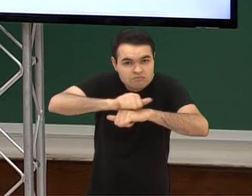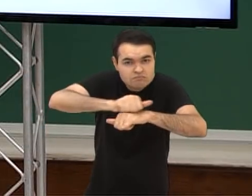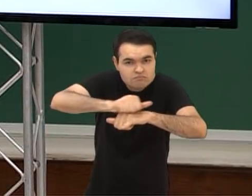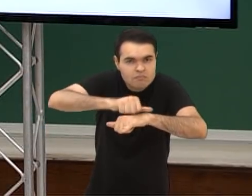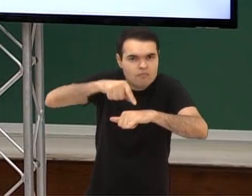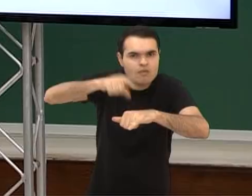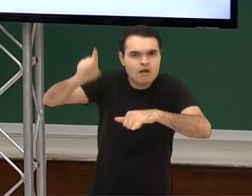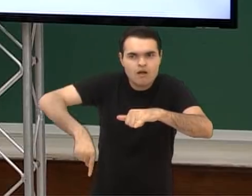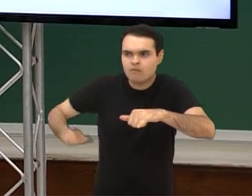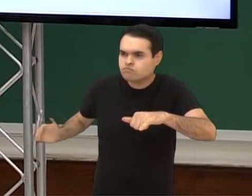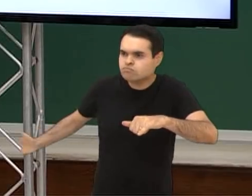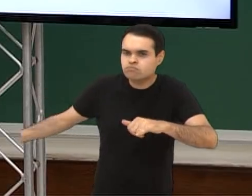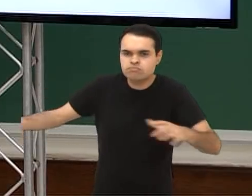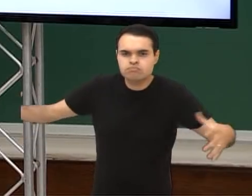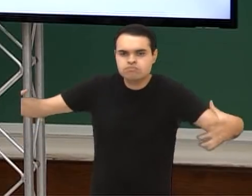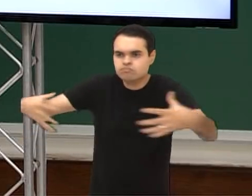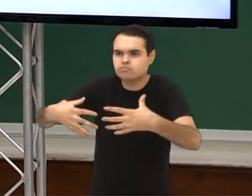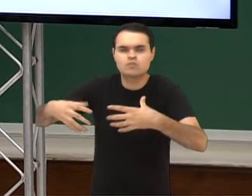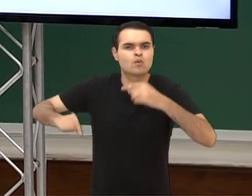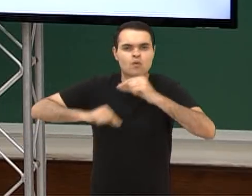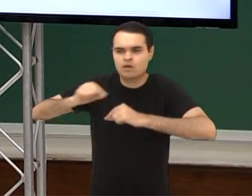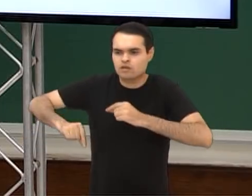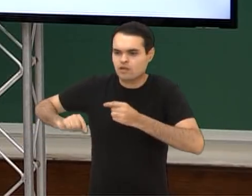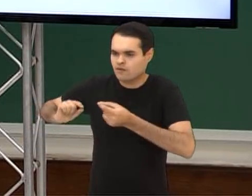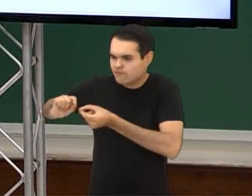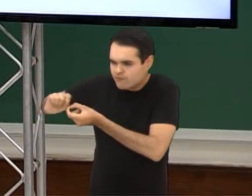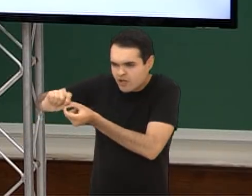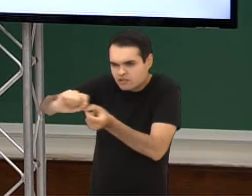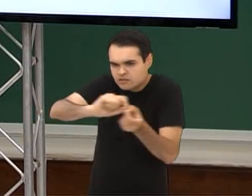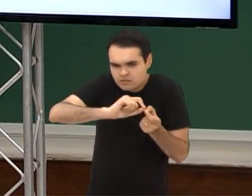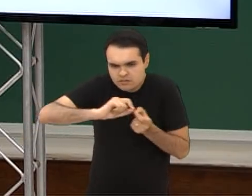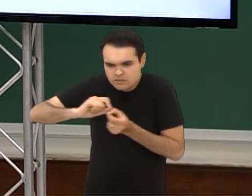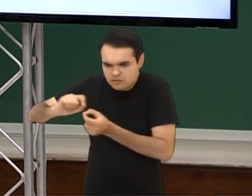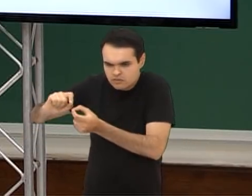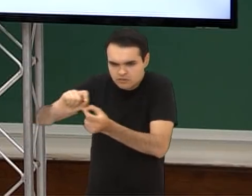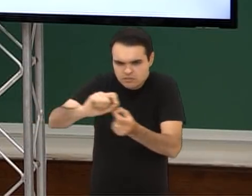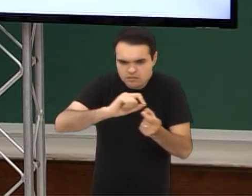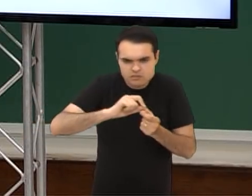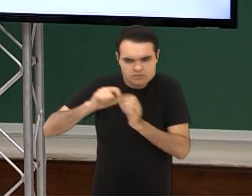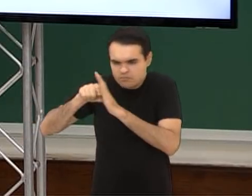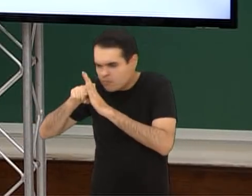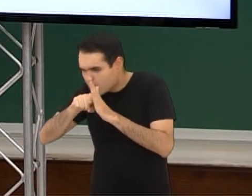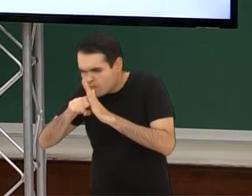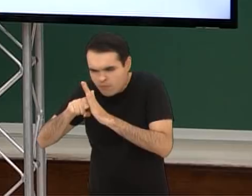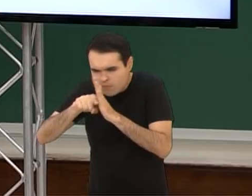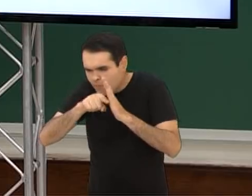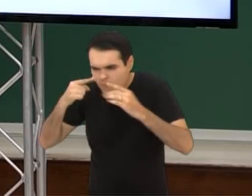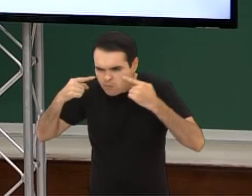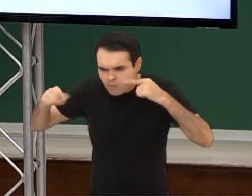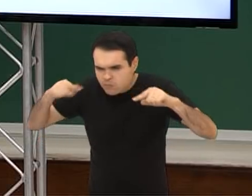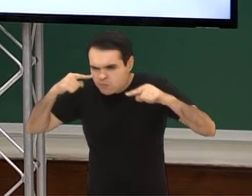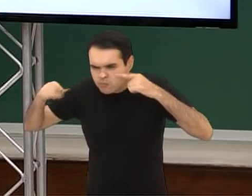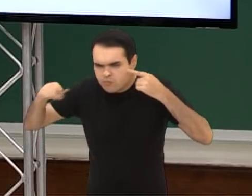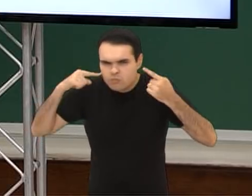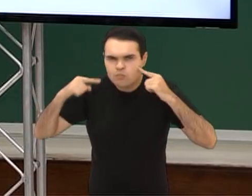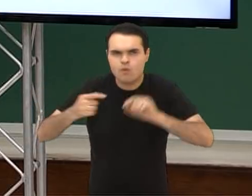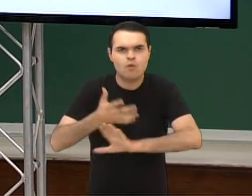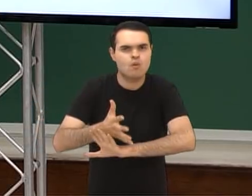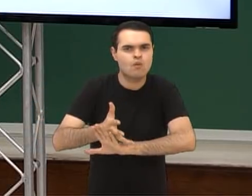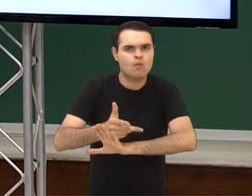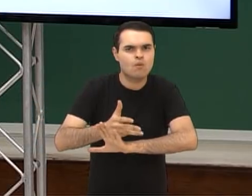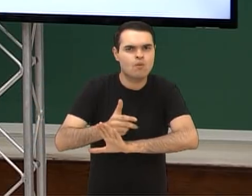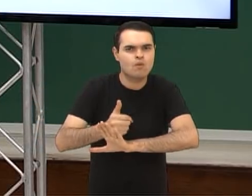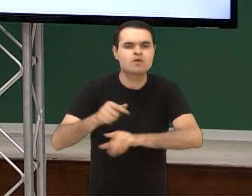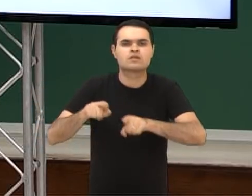um conjunto de ações que visou investigar a corrupção e a lavagem de